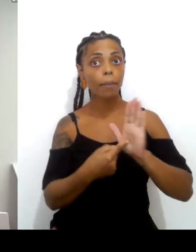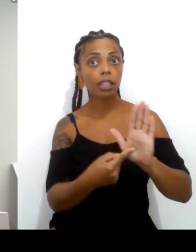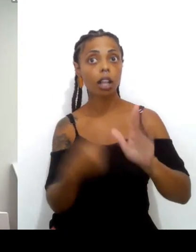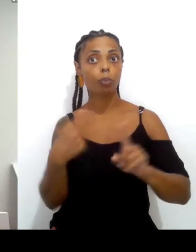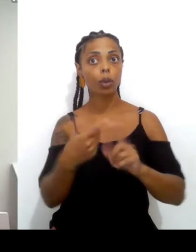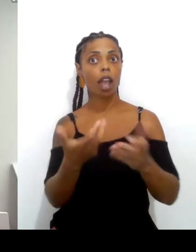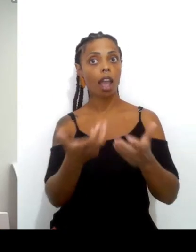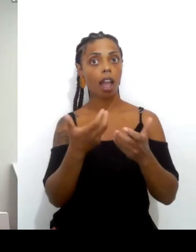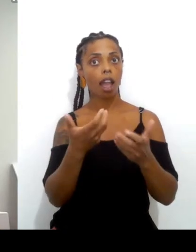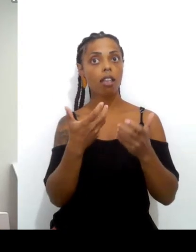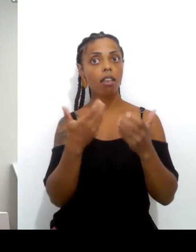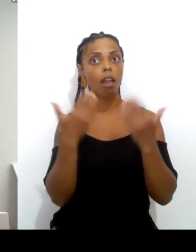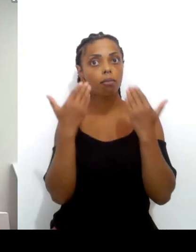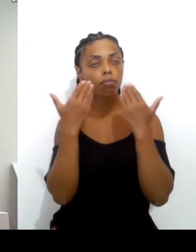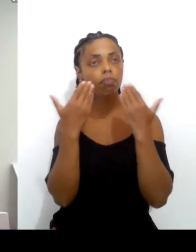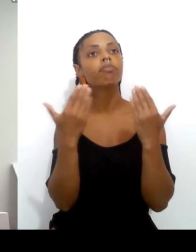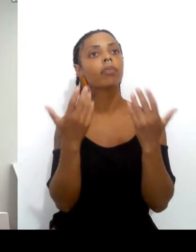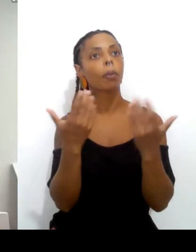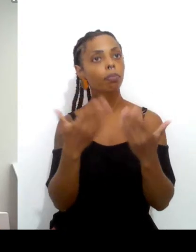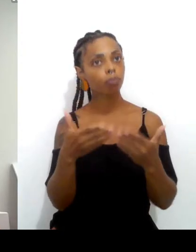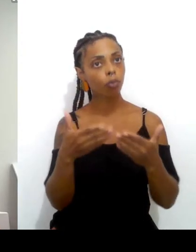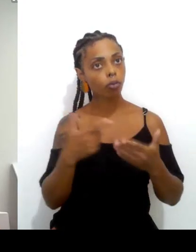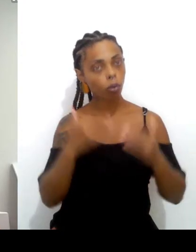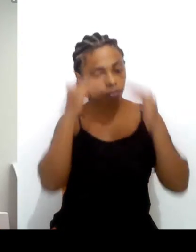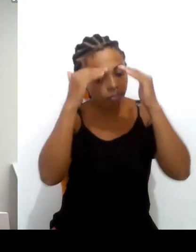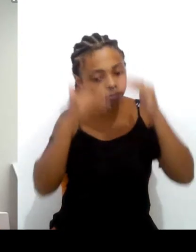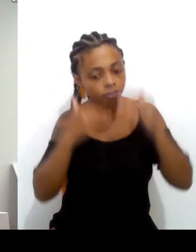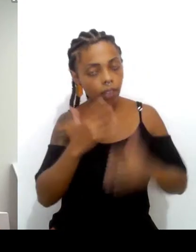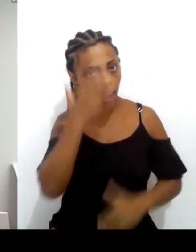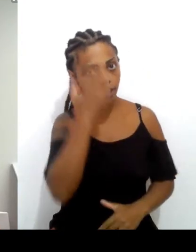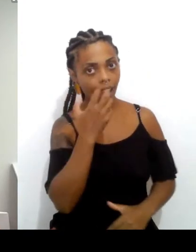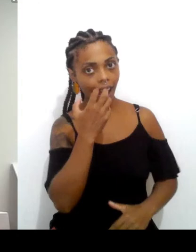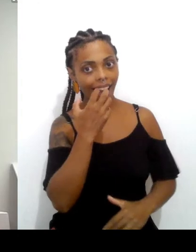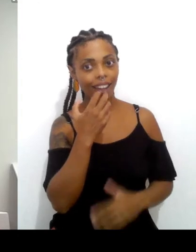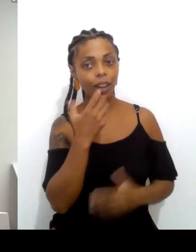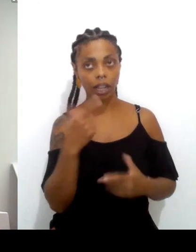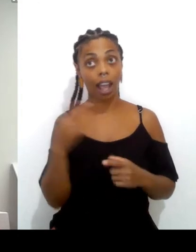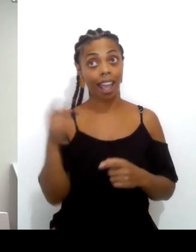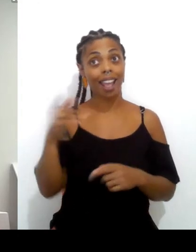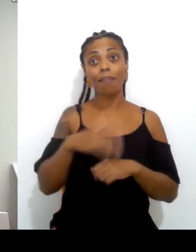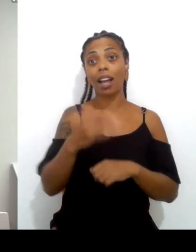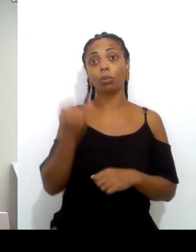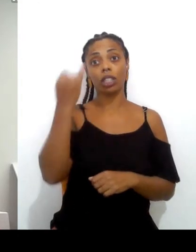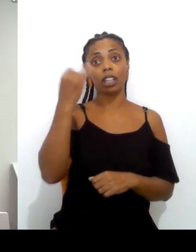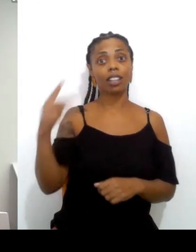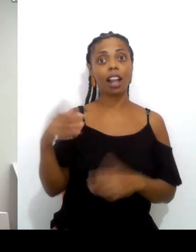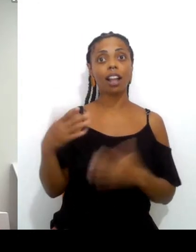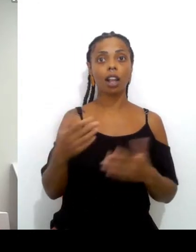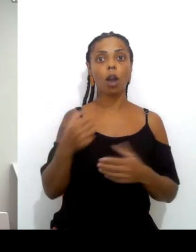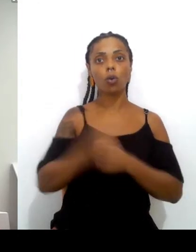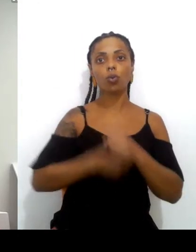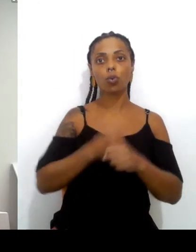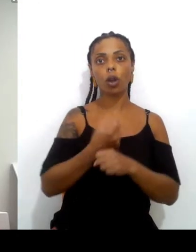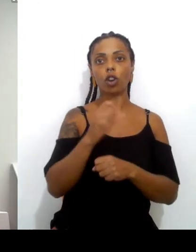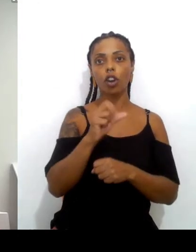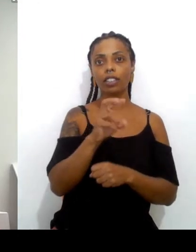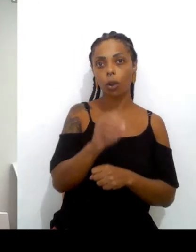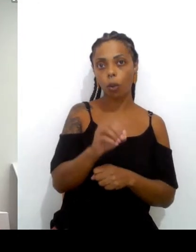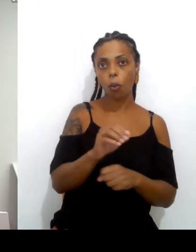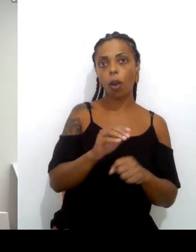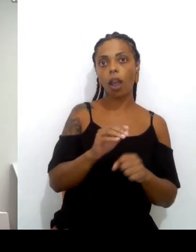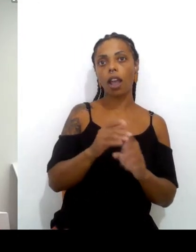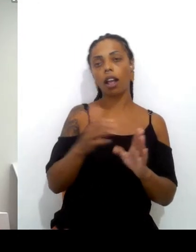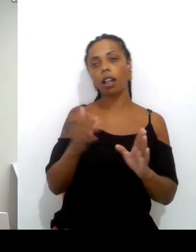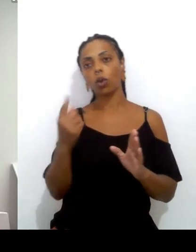pudesse ser levado a sério como ele tava muito importância a isso nos anos 50 e 60 a conexão entre